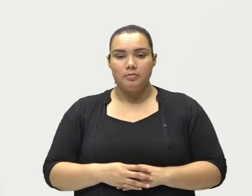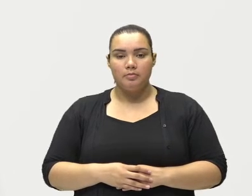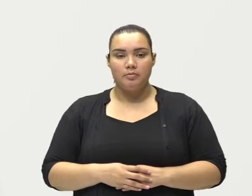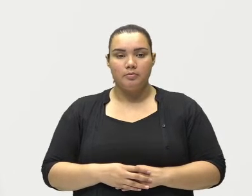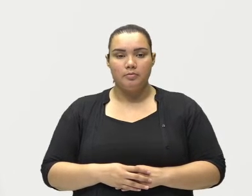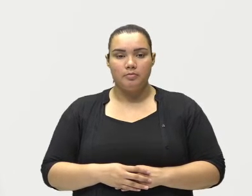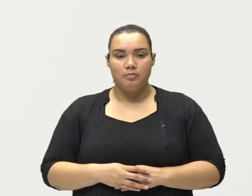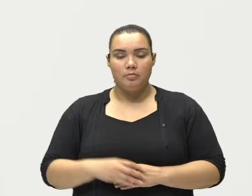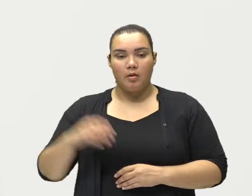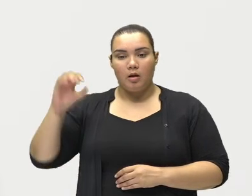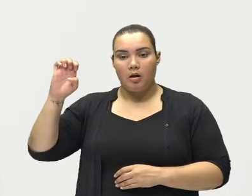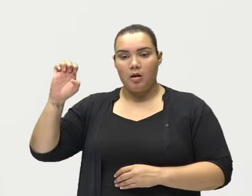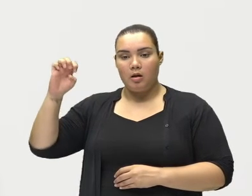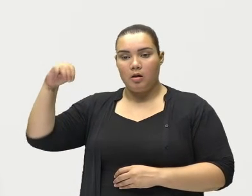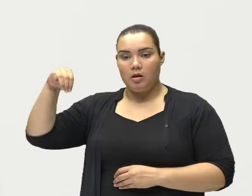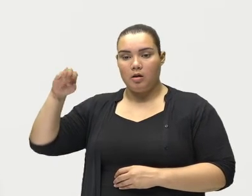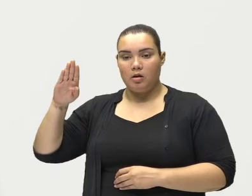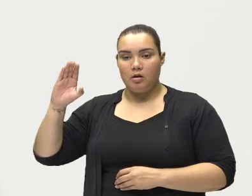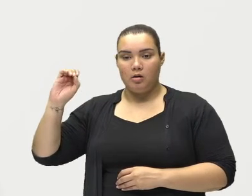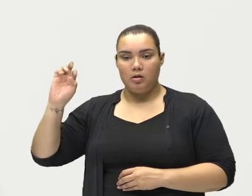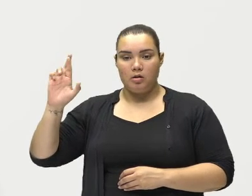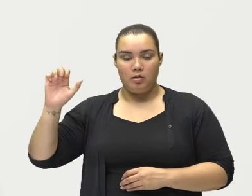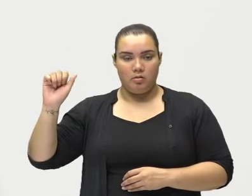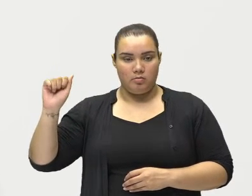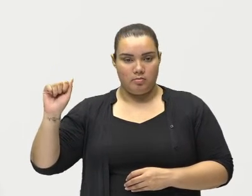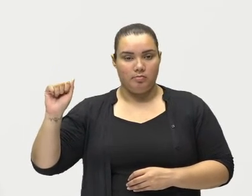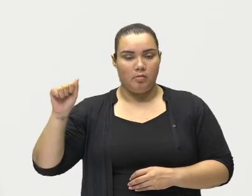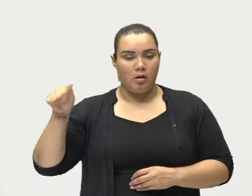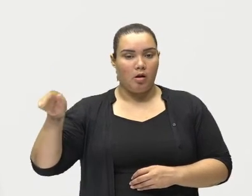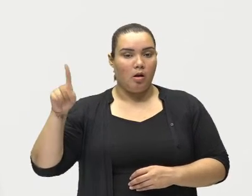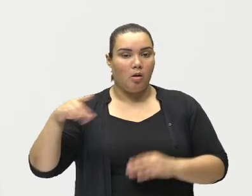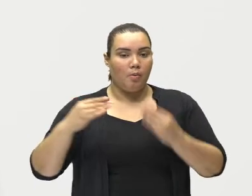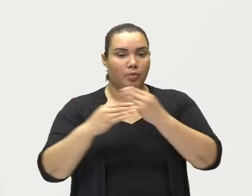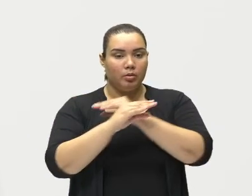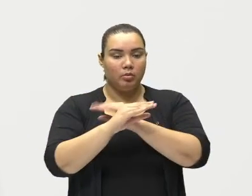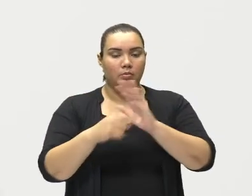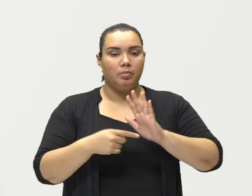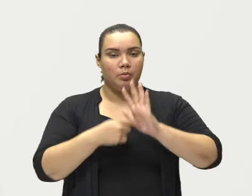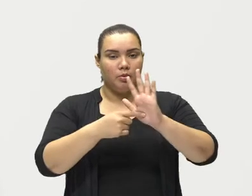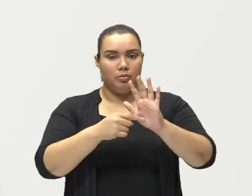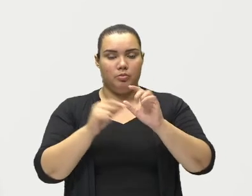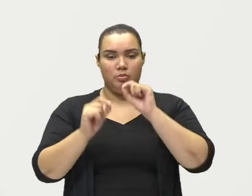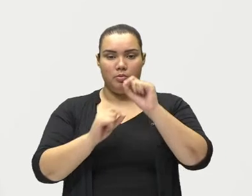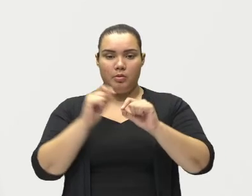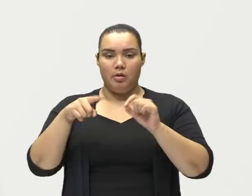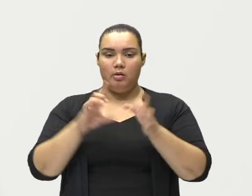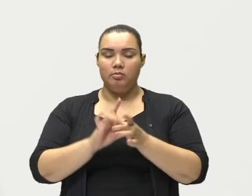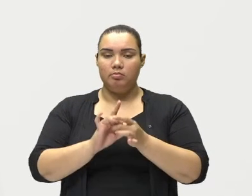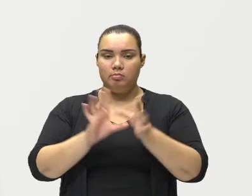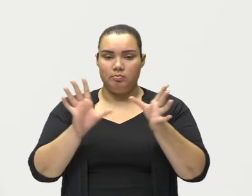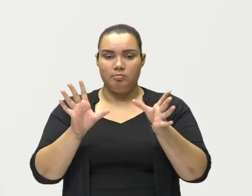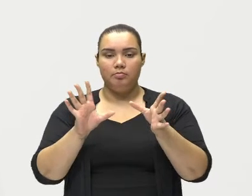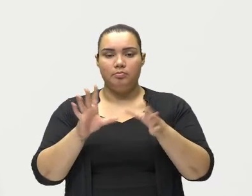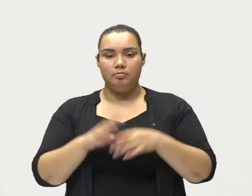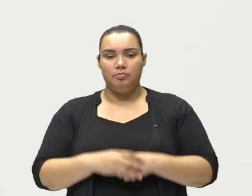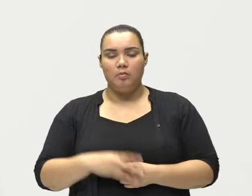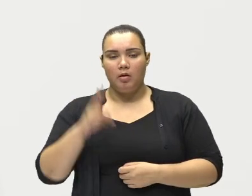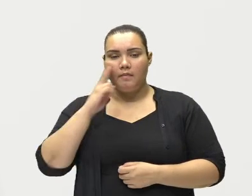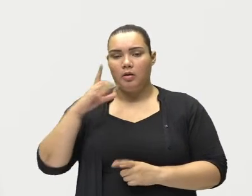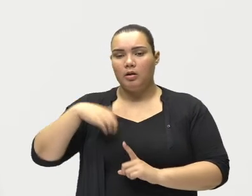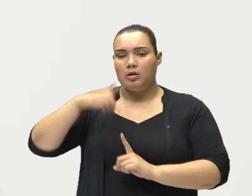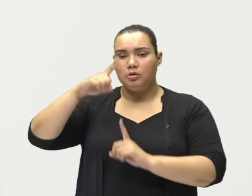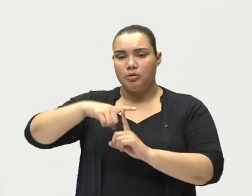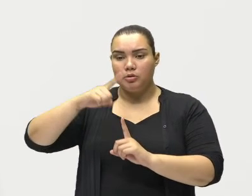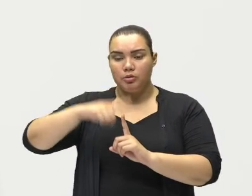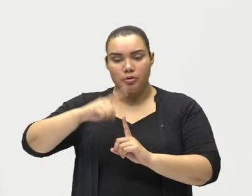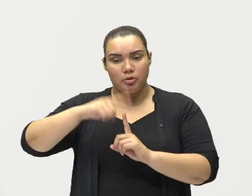Temos aqui, ó, o embora, esse conectivo aí, ele está dando essa ideia de concessão. Ainda que,